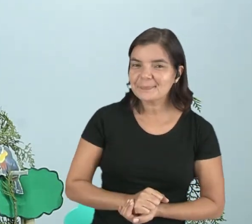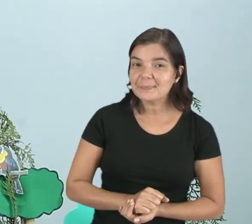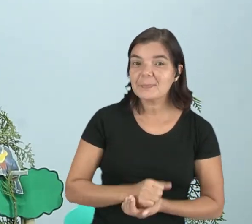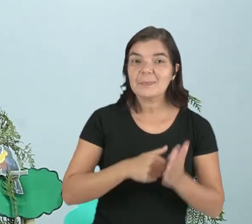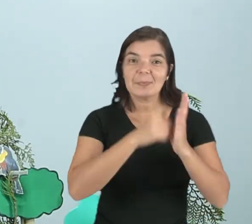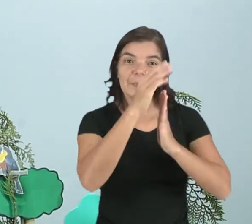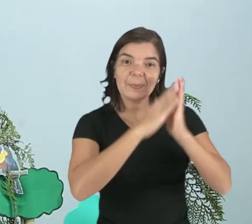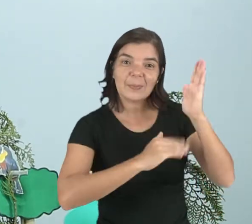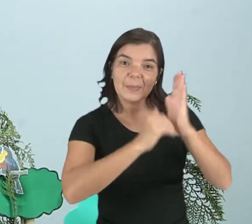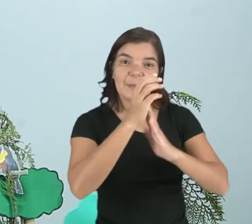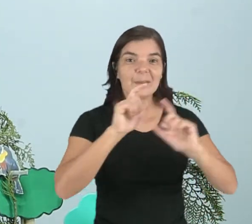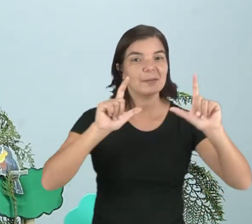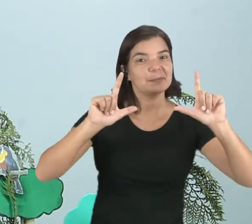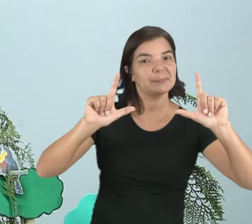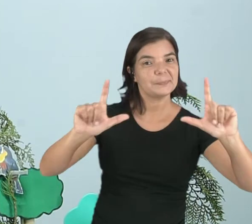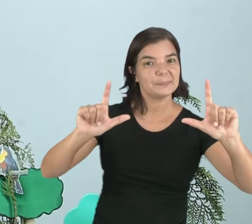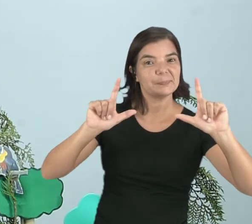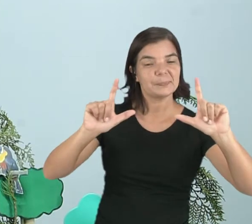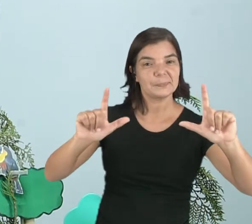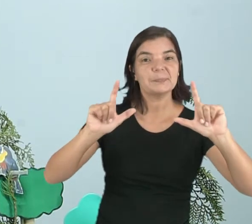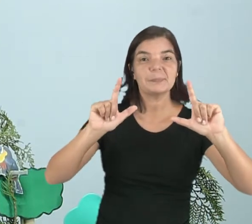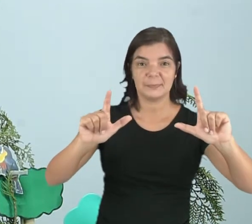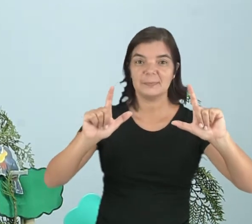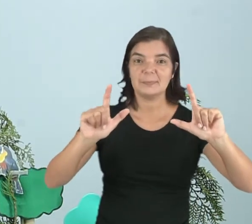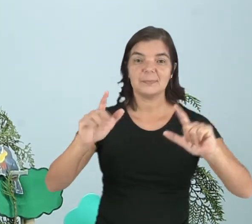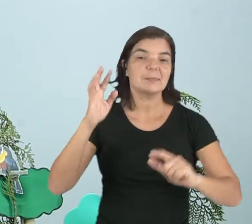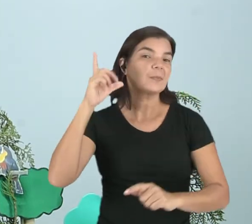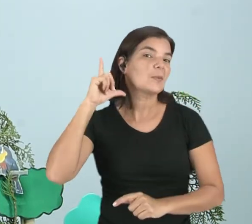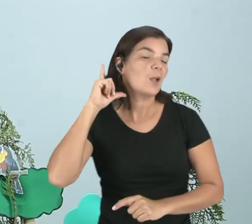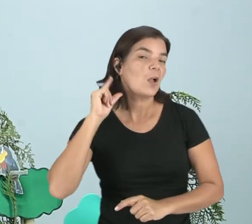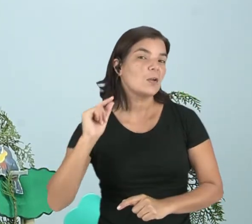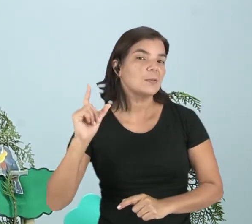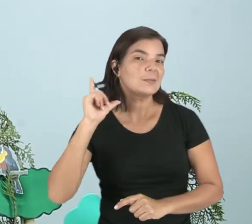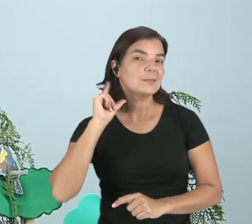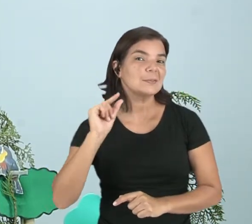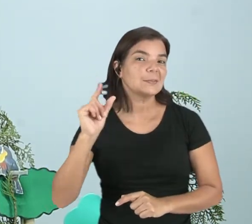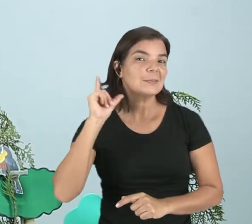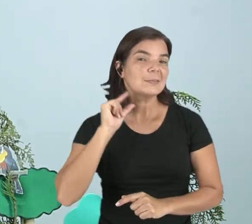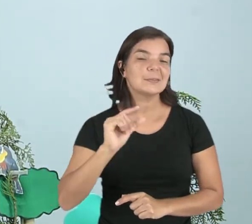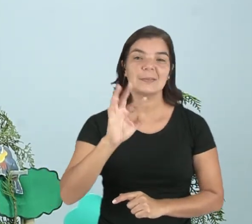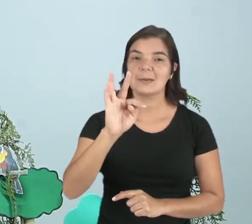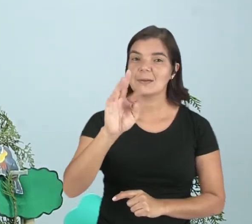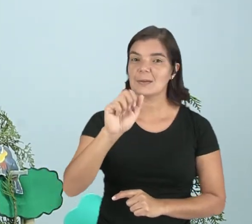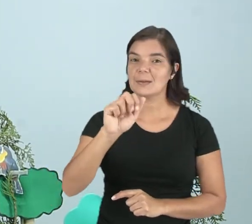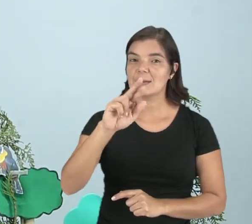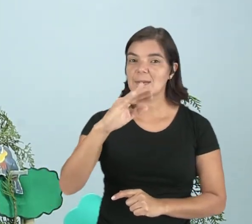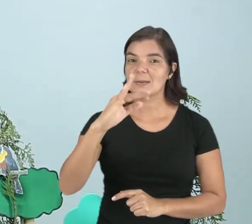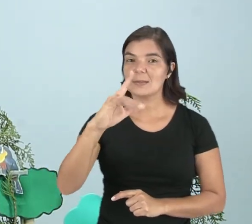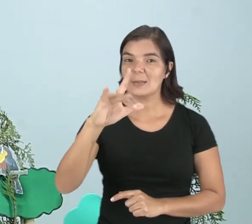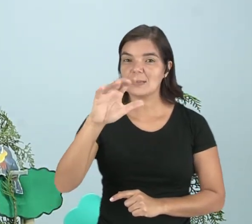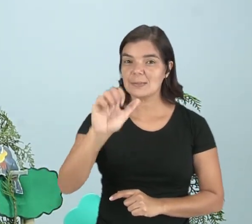Quem pintou este quadro, a obra de Tarsila do Amaral? Quem pintou este quadro, né, foi